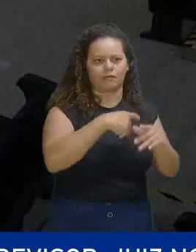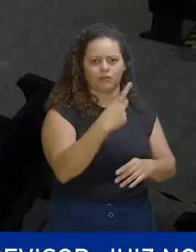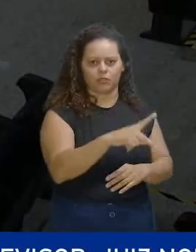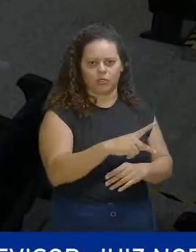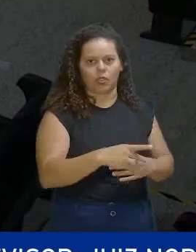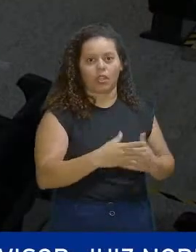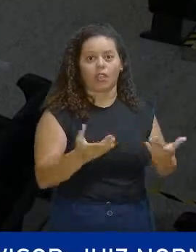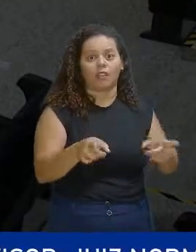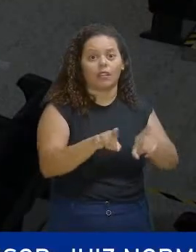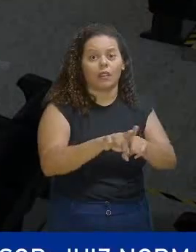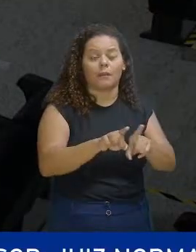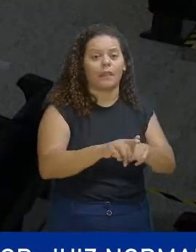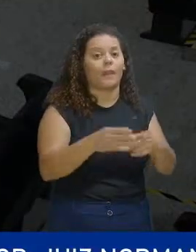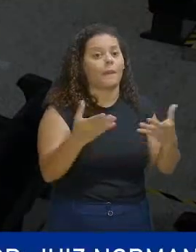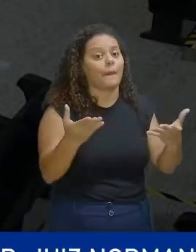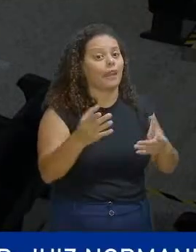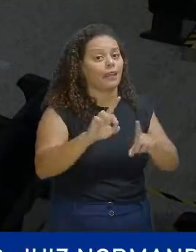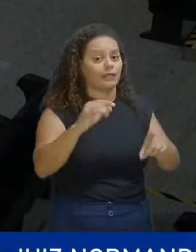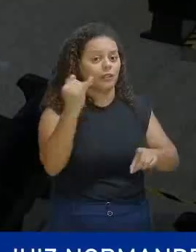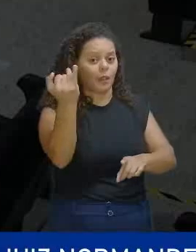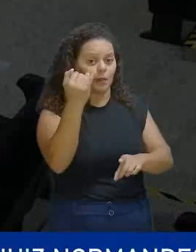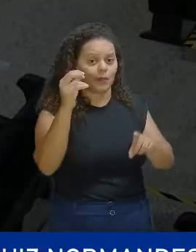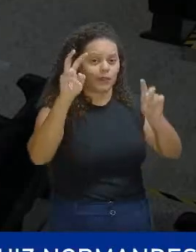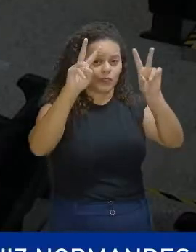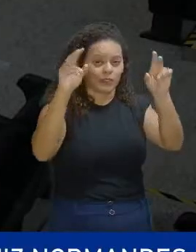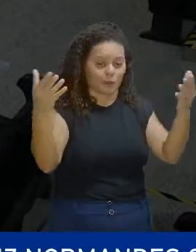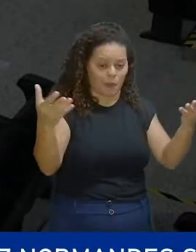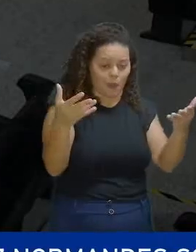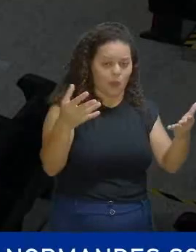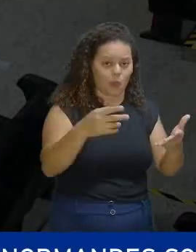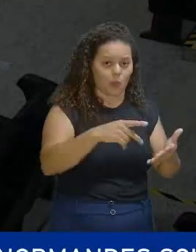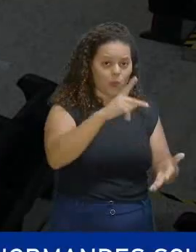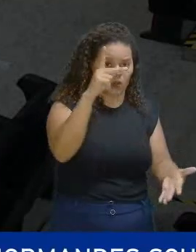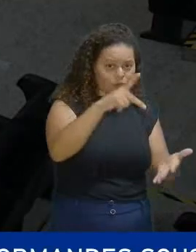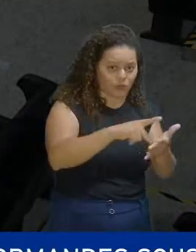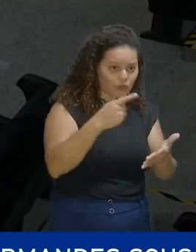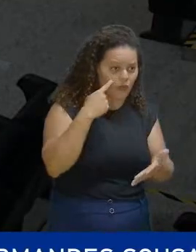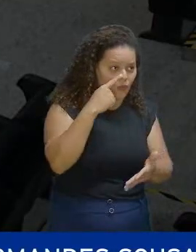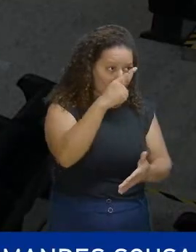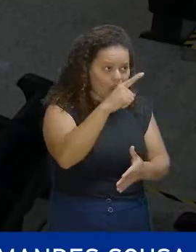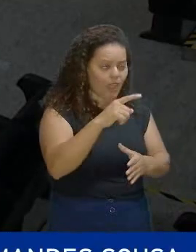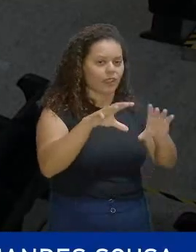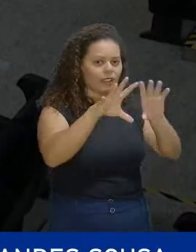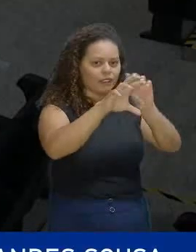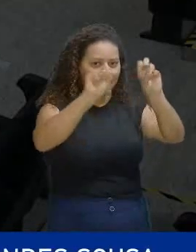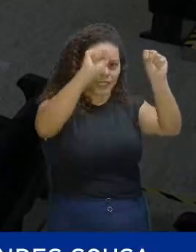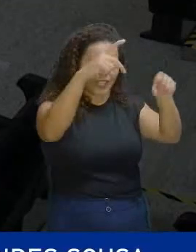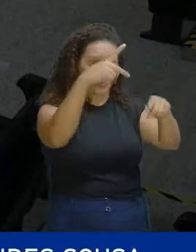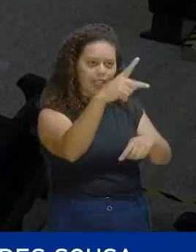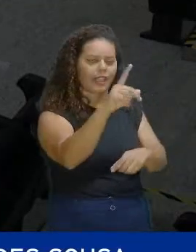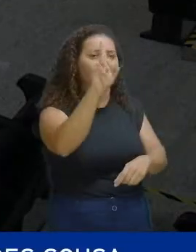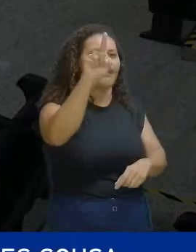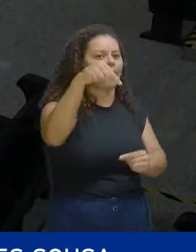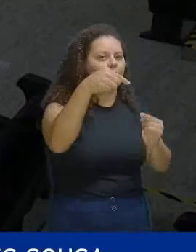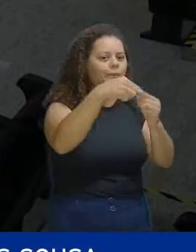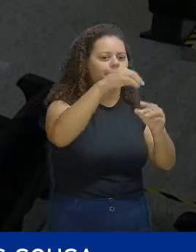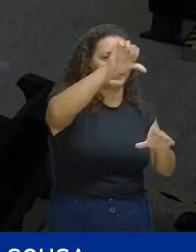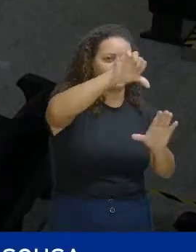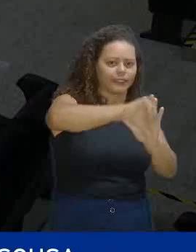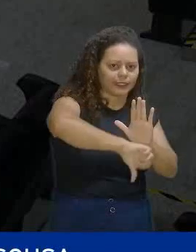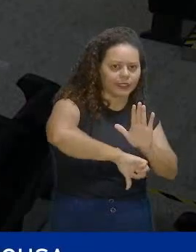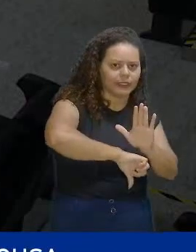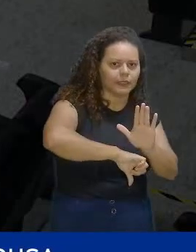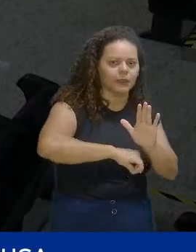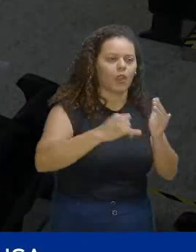não se pode ignorar que, segundo o entendimento consolidado do TSE, o crime de corrupção eleitoral, por ser crime